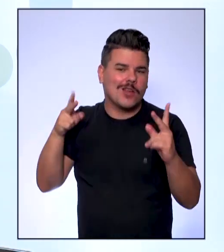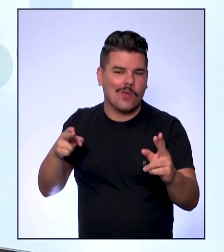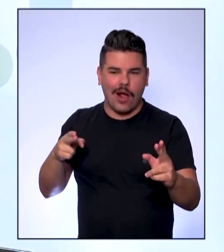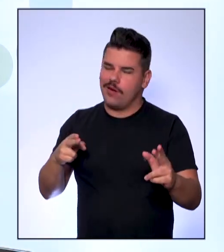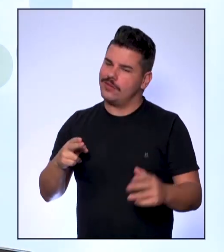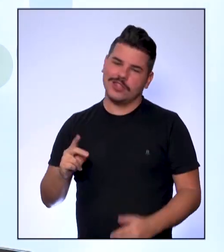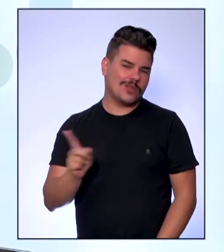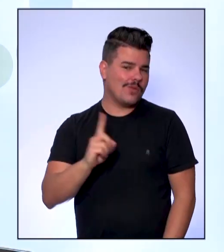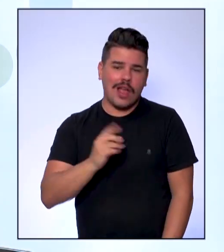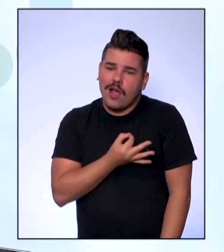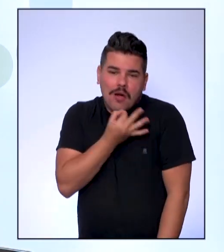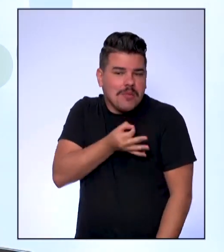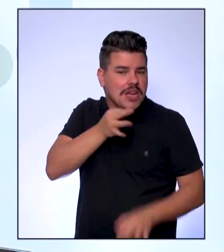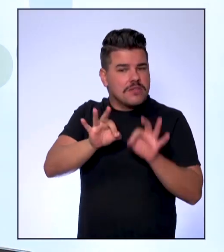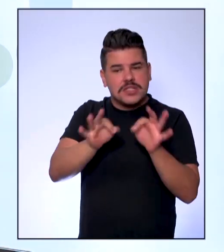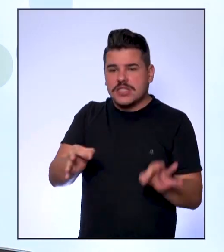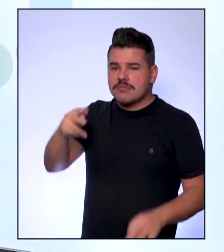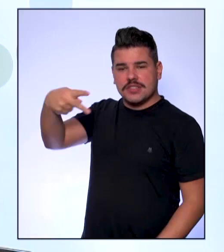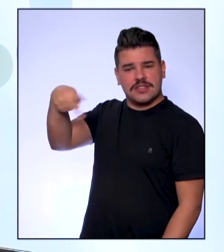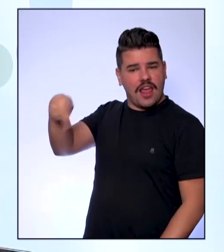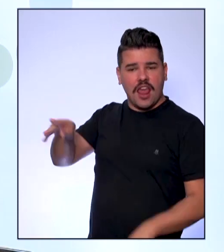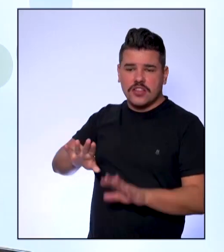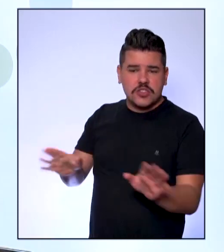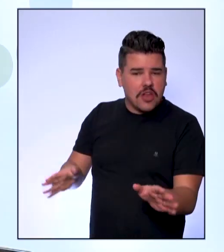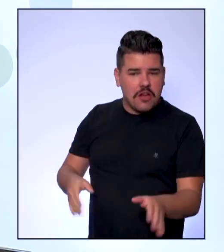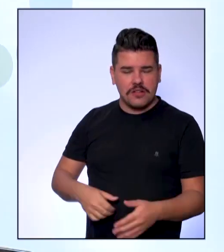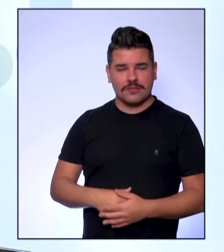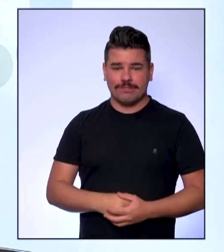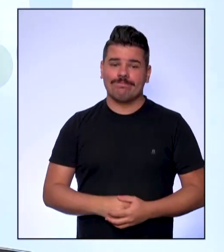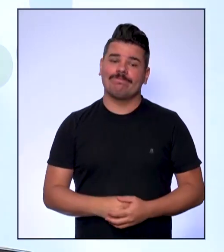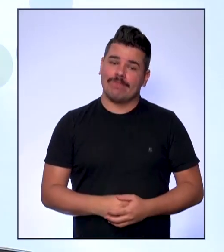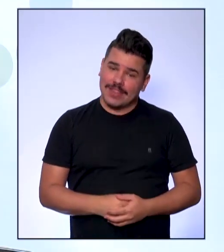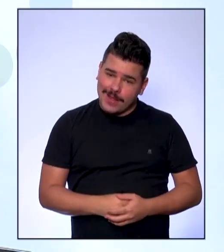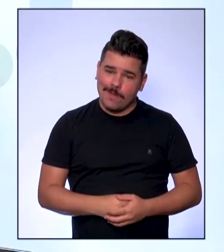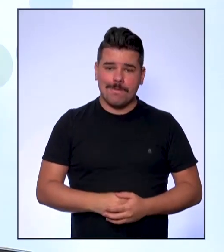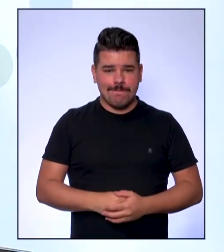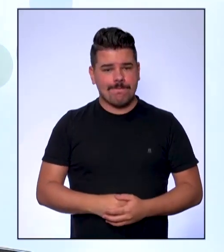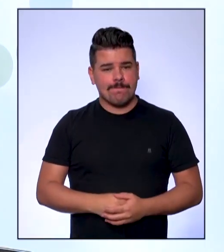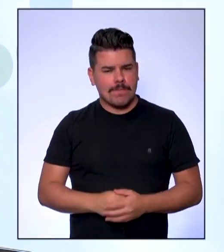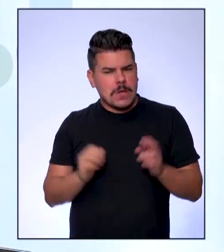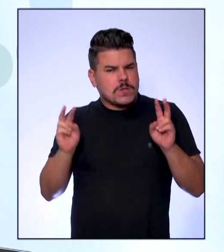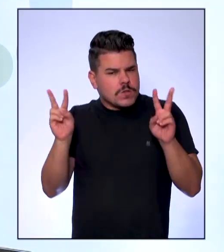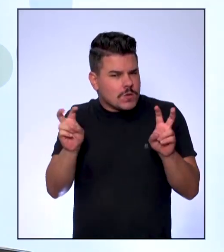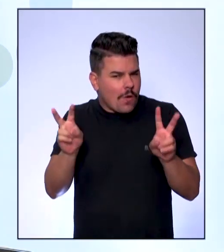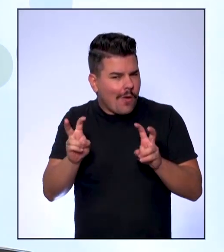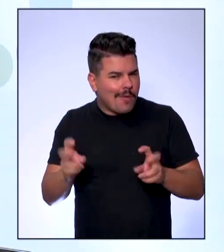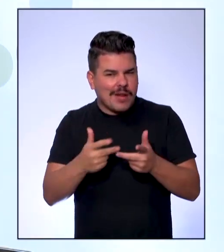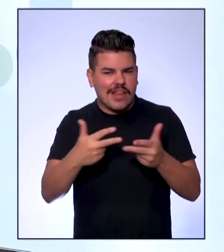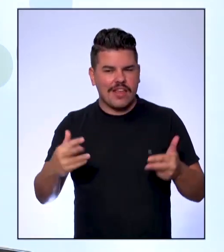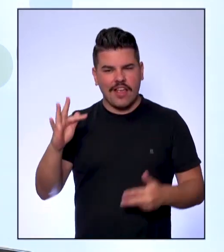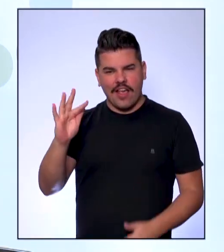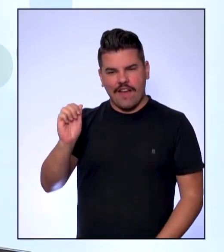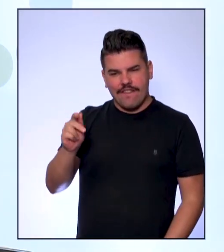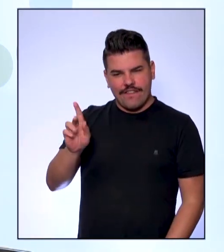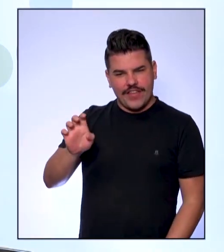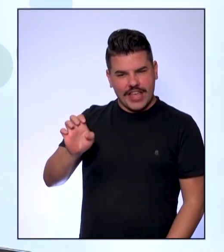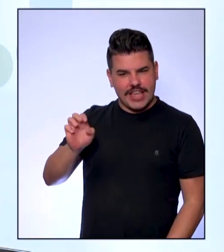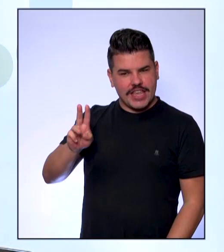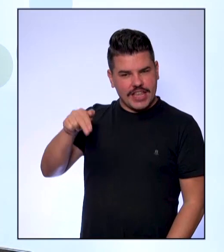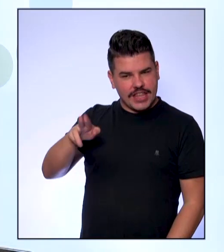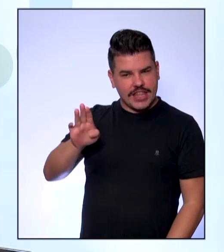verdade, é só a opinião dela. Tá? Então, assim, sobre esses tipos de fake news, a gente também tem que